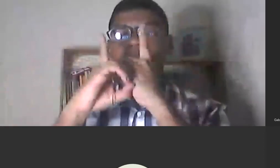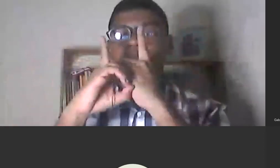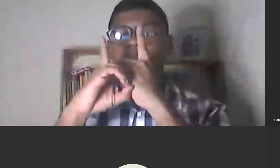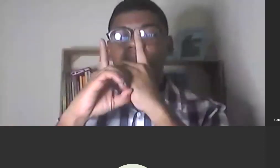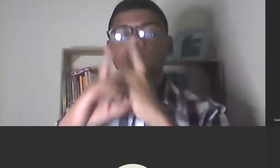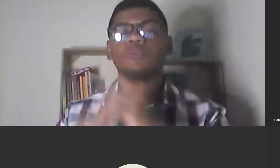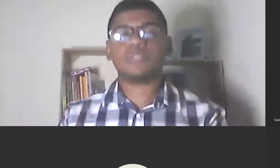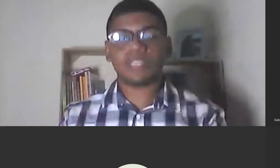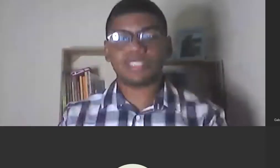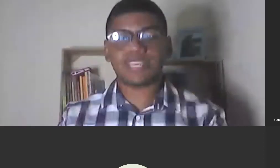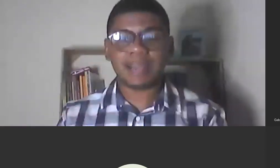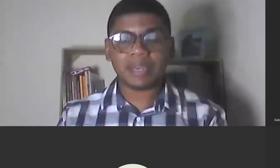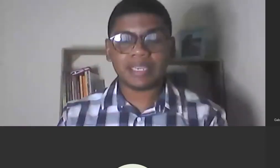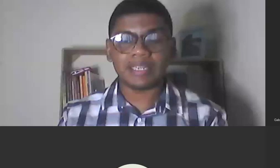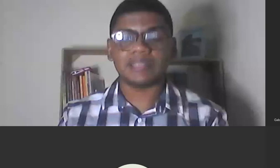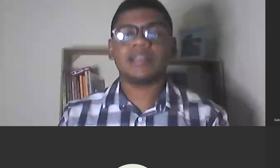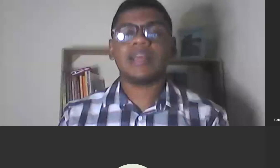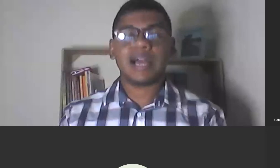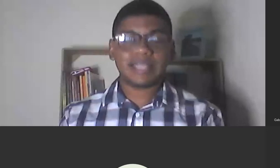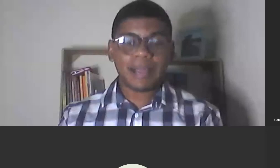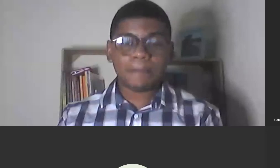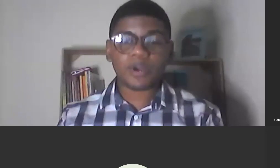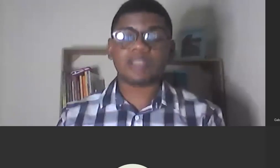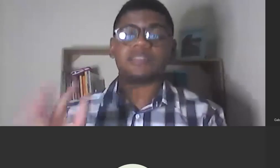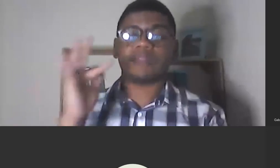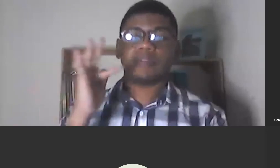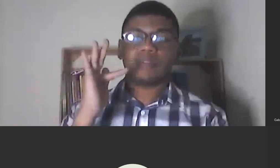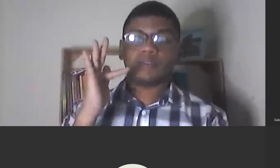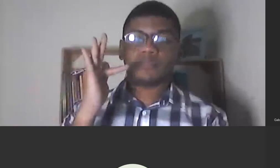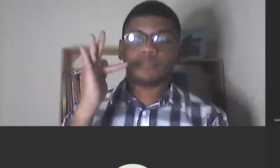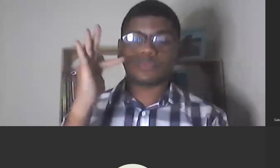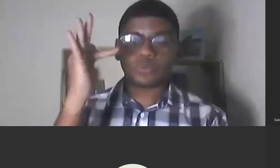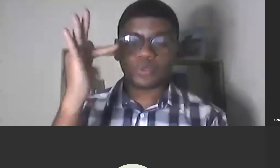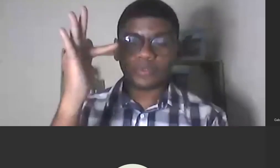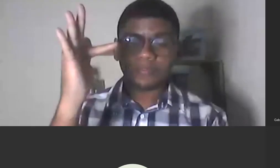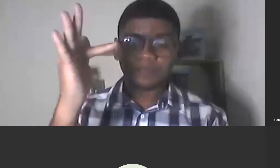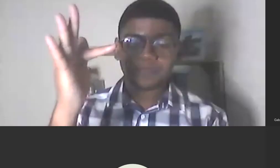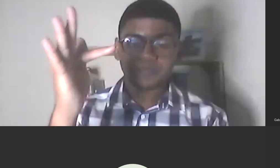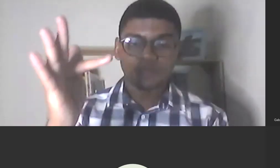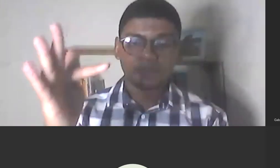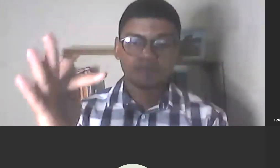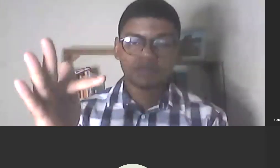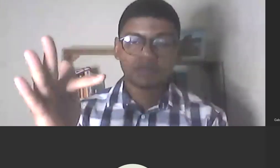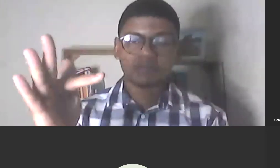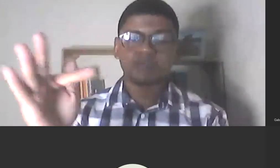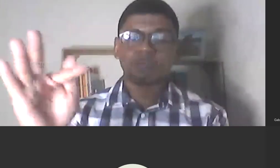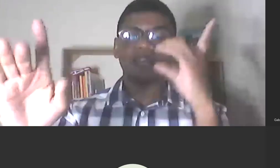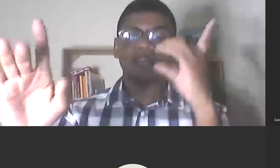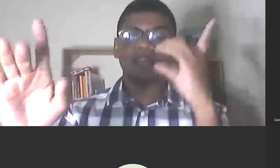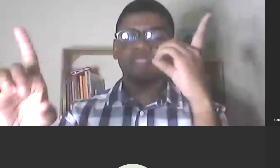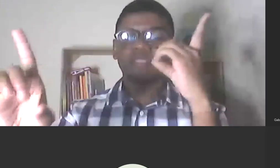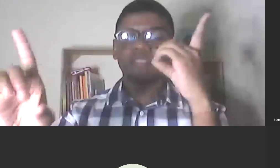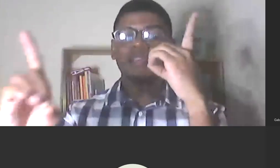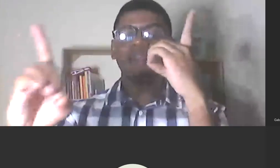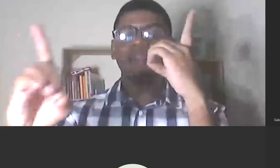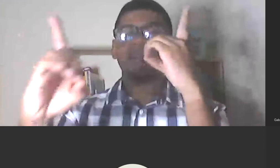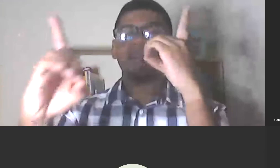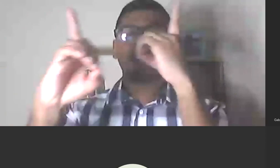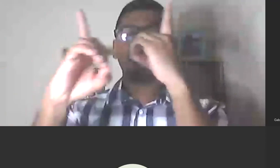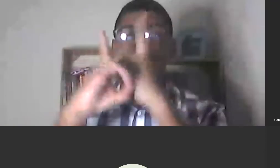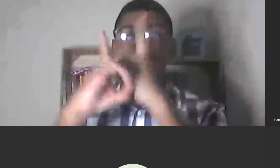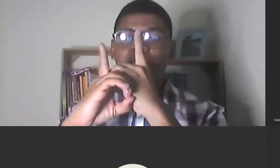encontrar. Ou seja, até amanhã, até a próxima. Futuro, as duas em